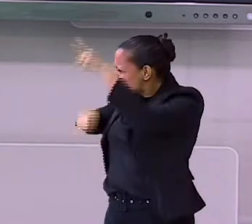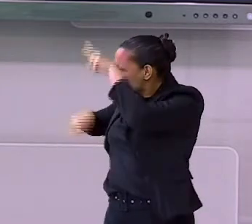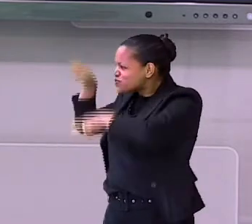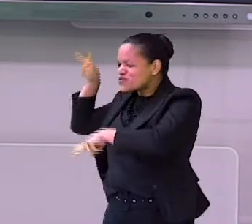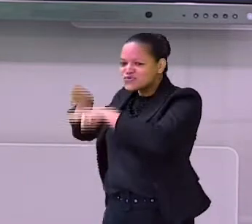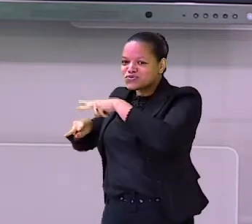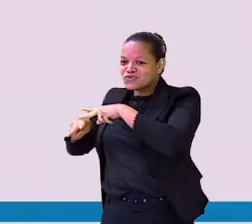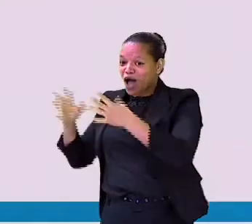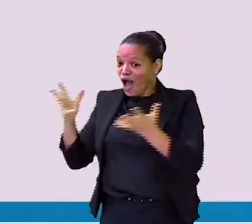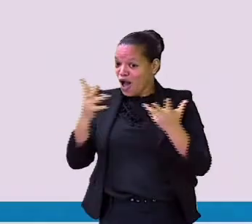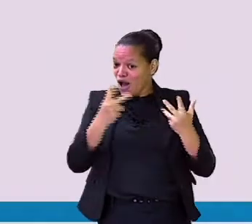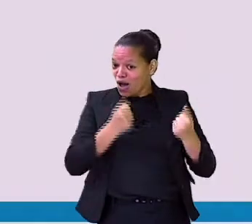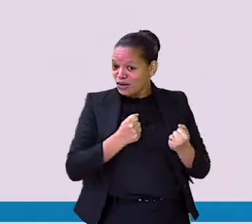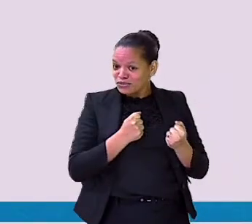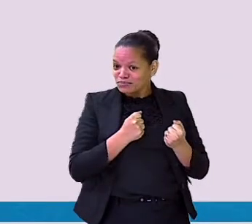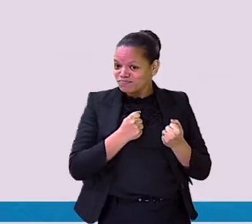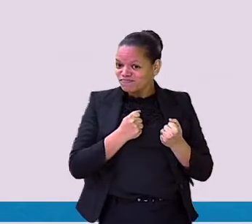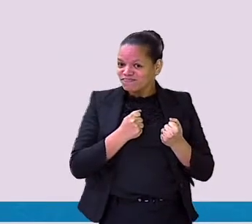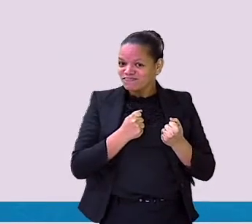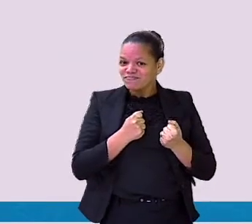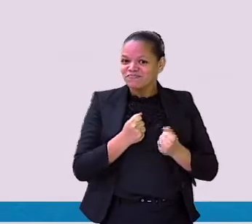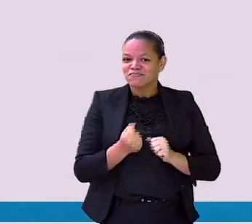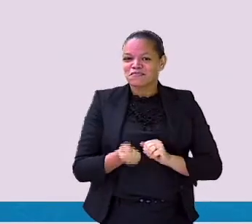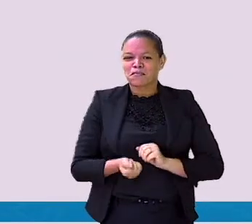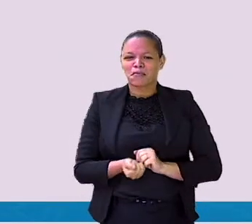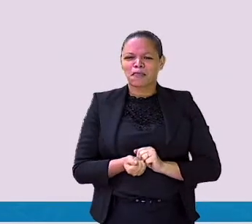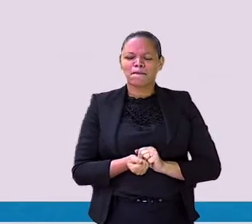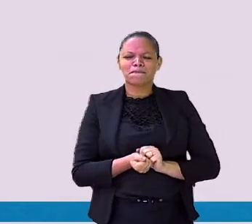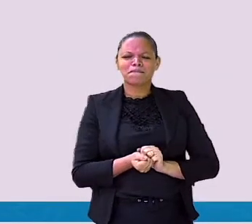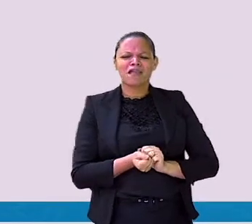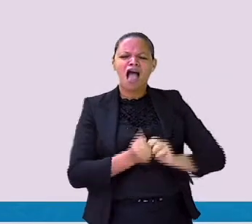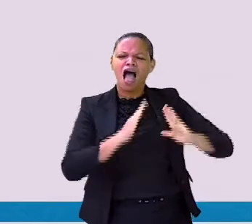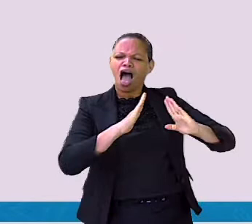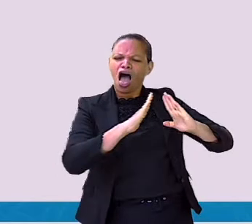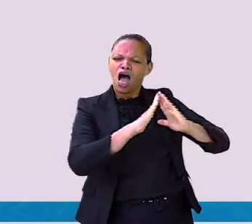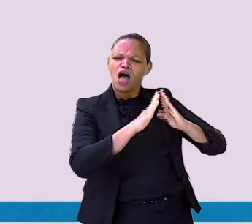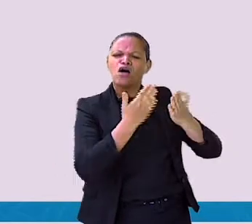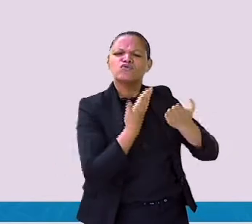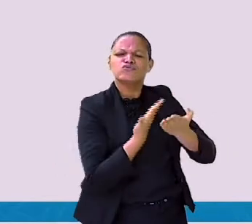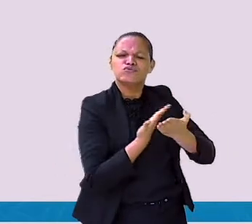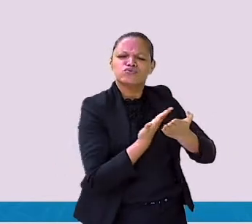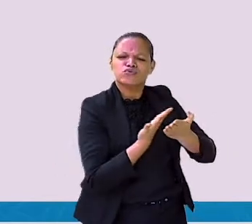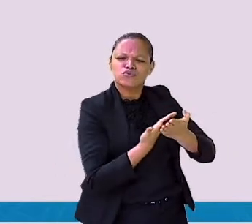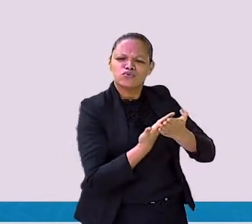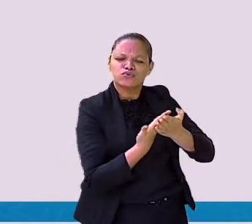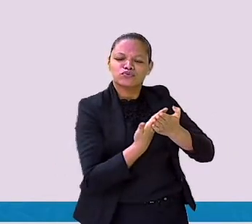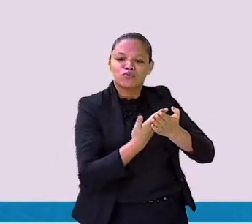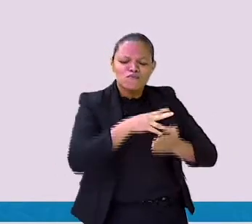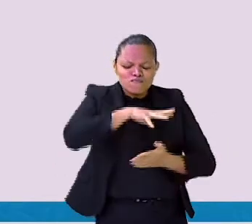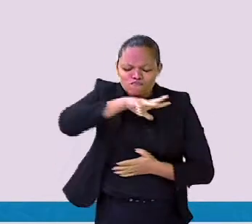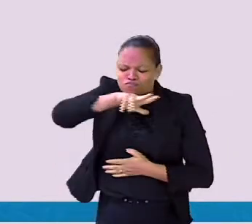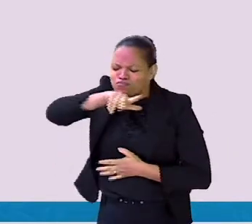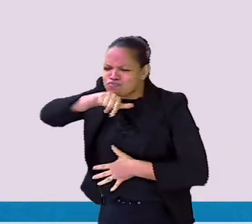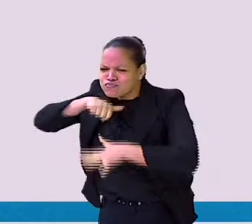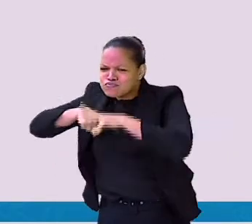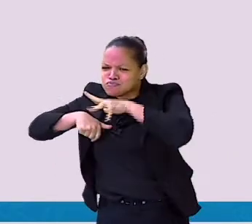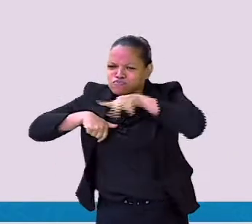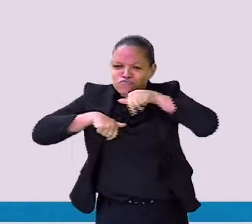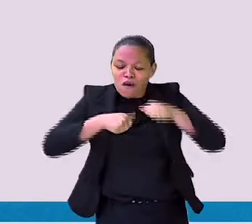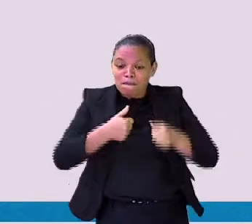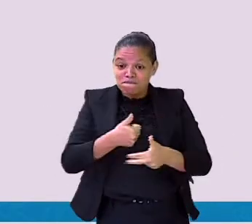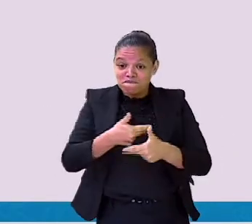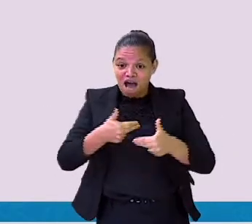leitura? Vamos lá, de olho na telinha. A escola da bicharada. Na escola